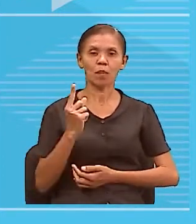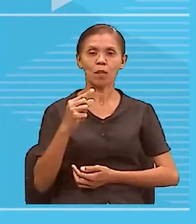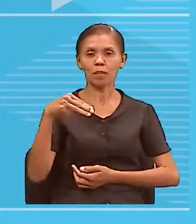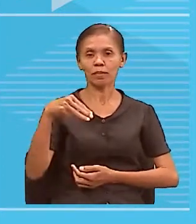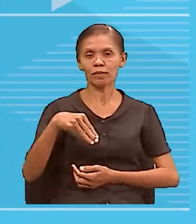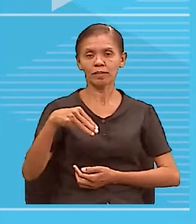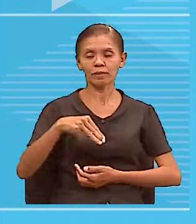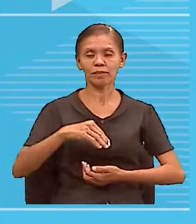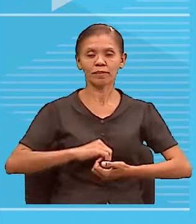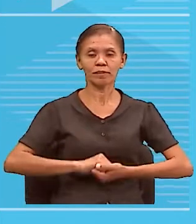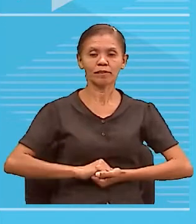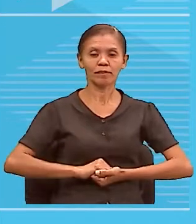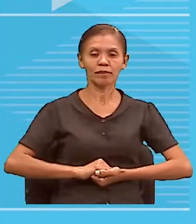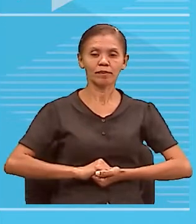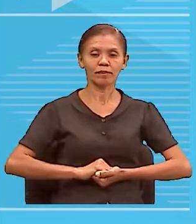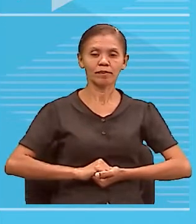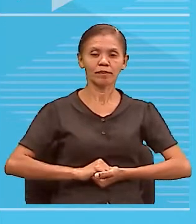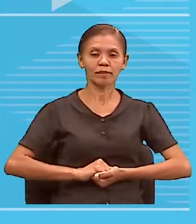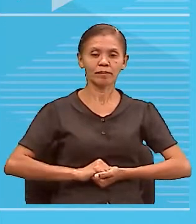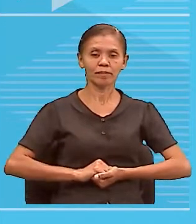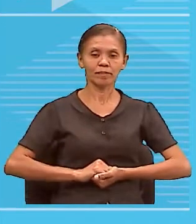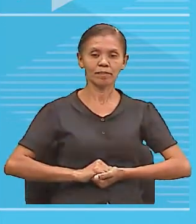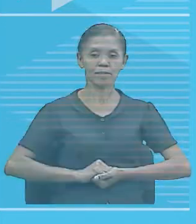minuto para gente Fernando a